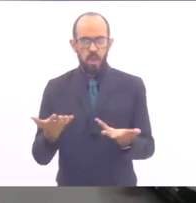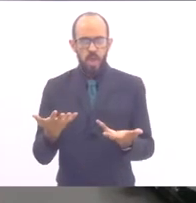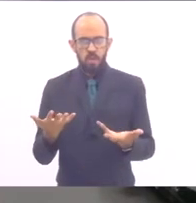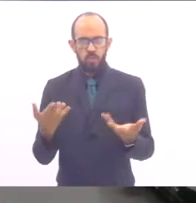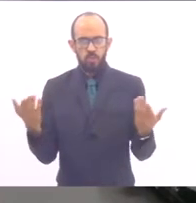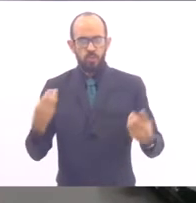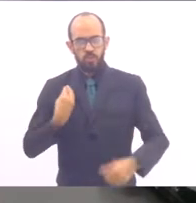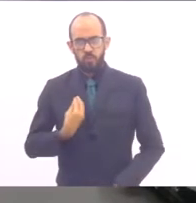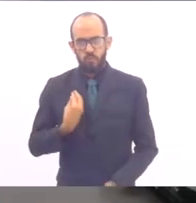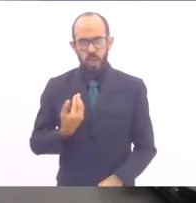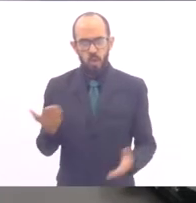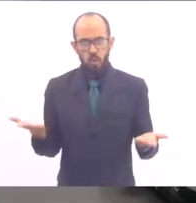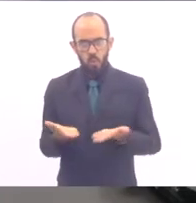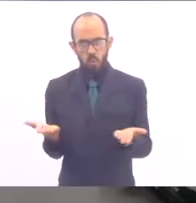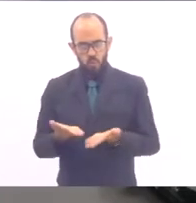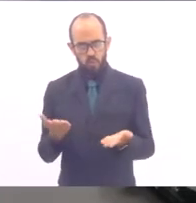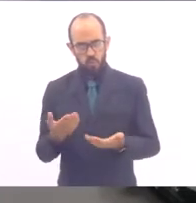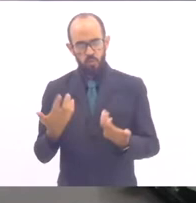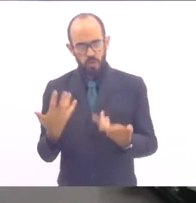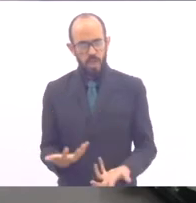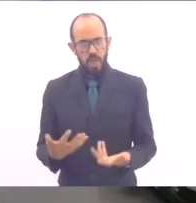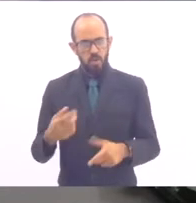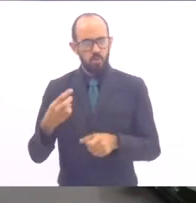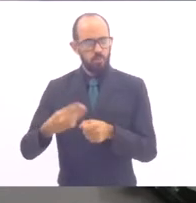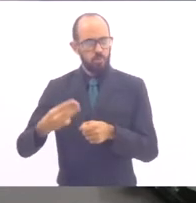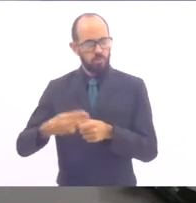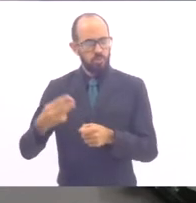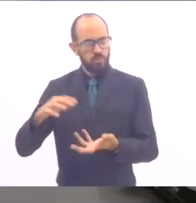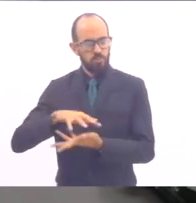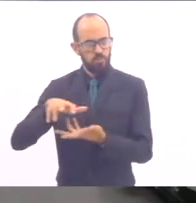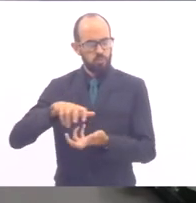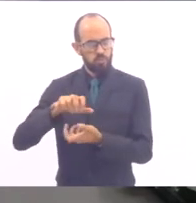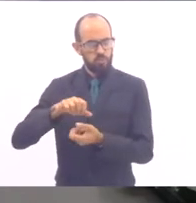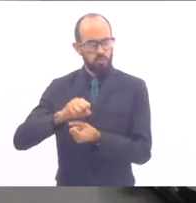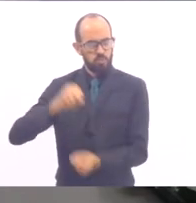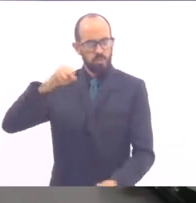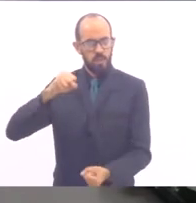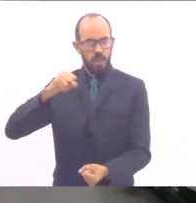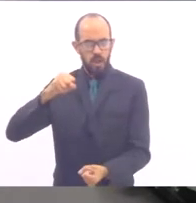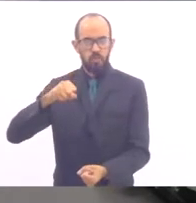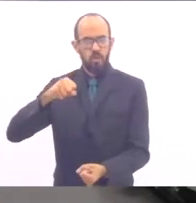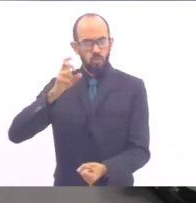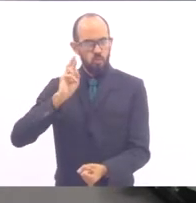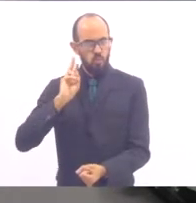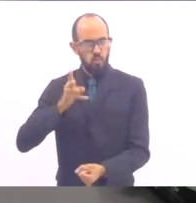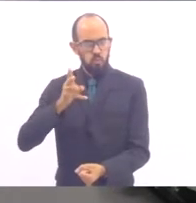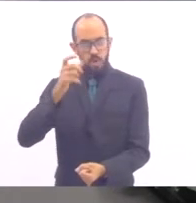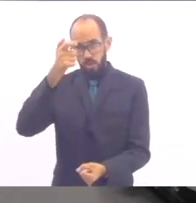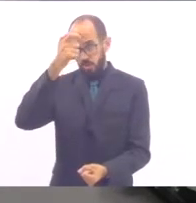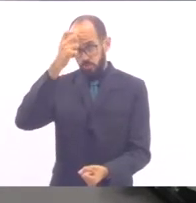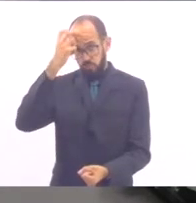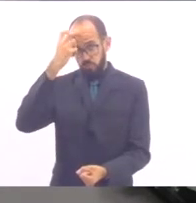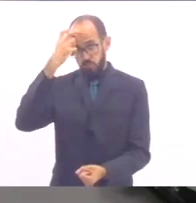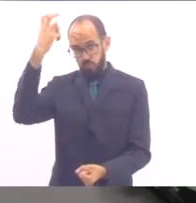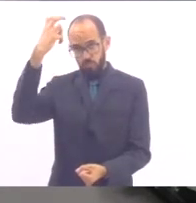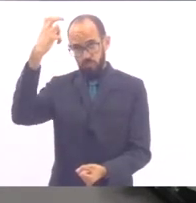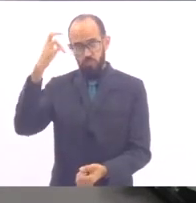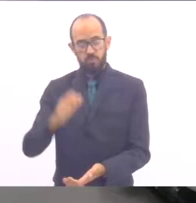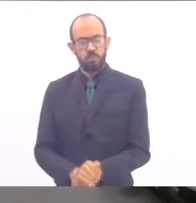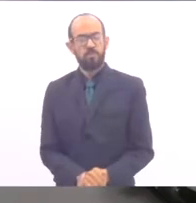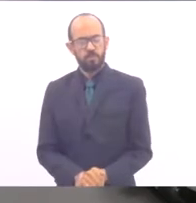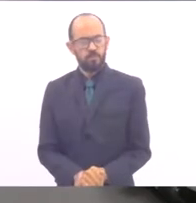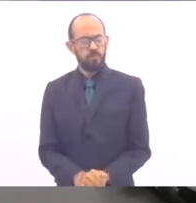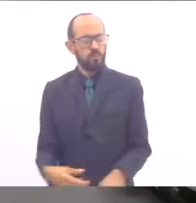Eu quero ter um município cada vez mais sustentável, equilibrado e inteligente. Então, a gente tem se voltado para isso. Né?